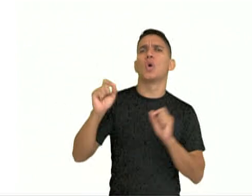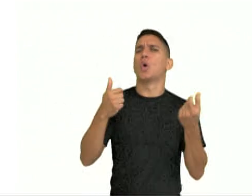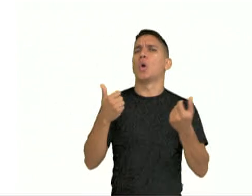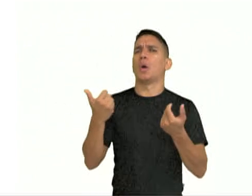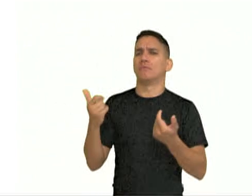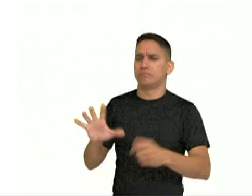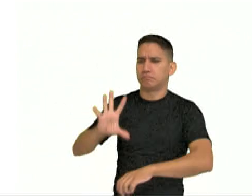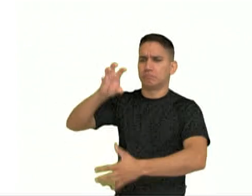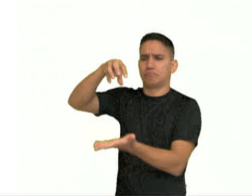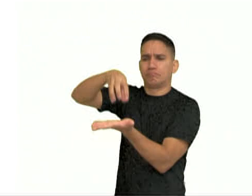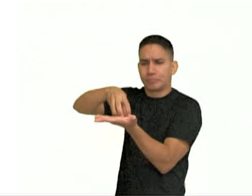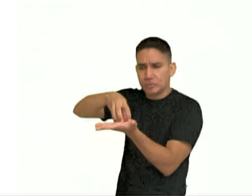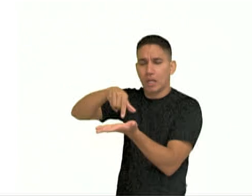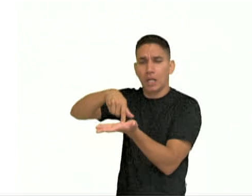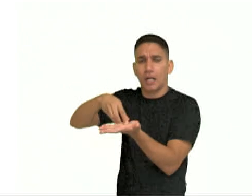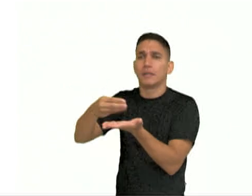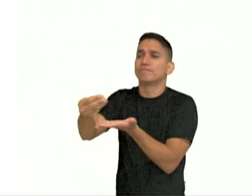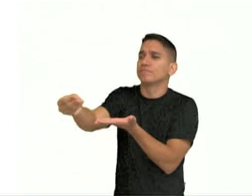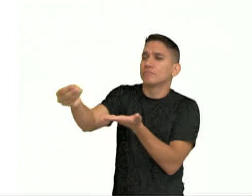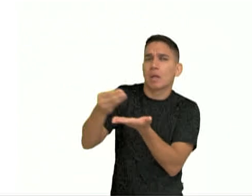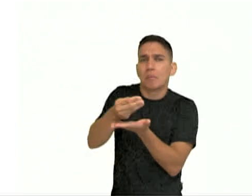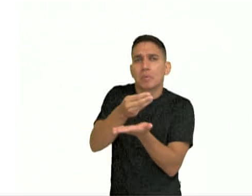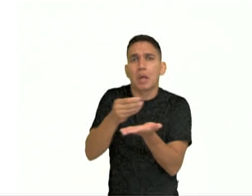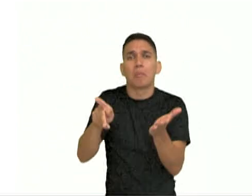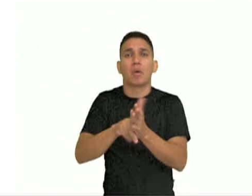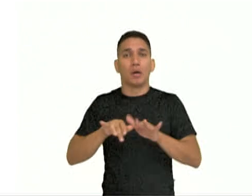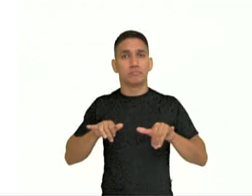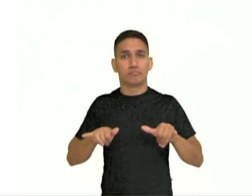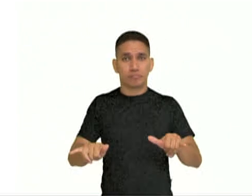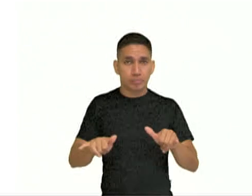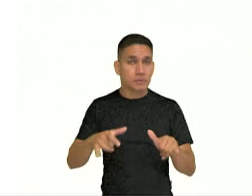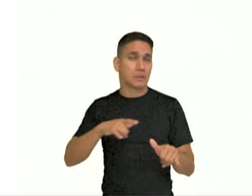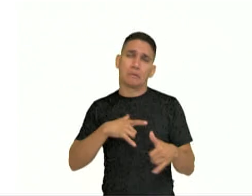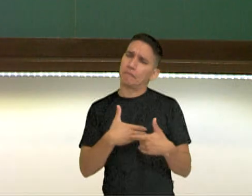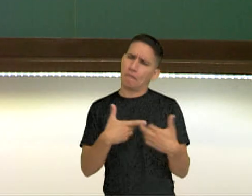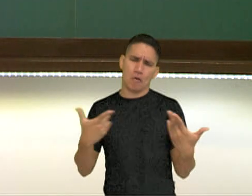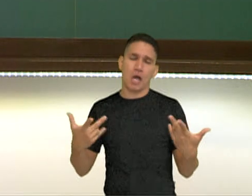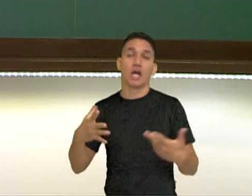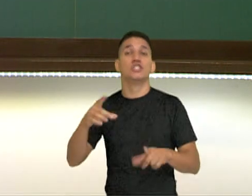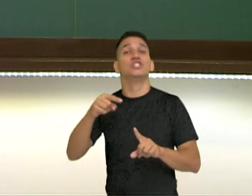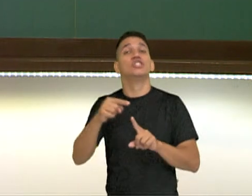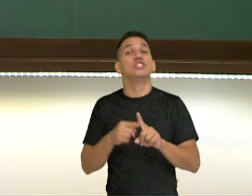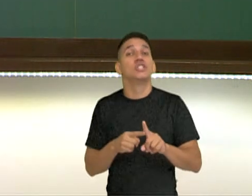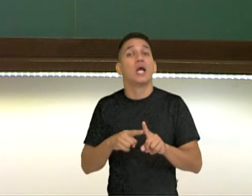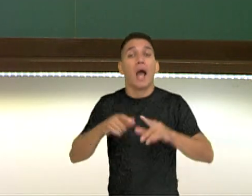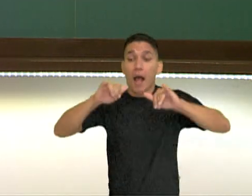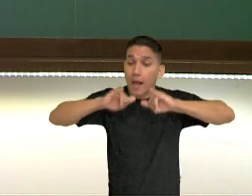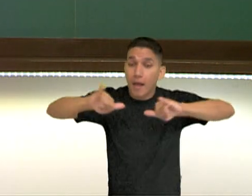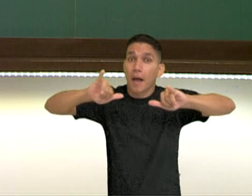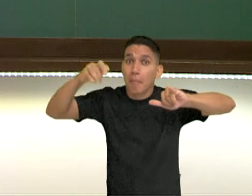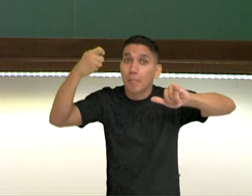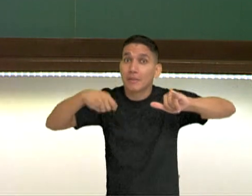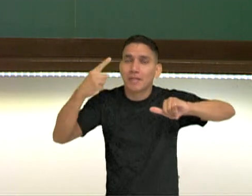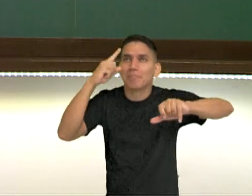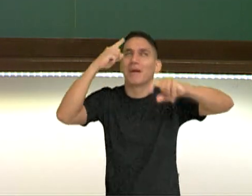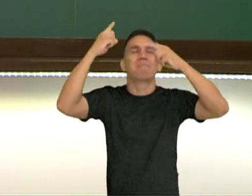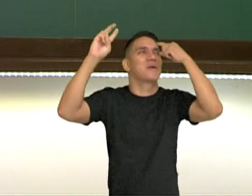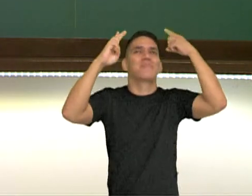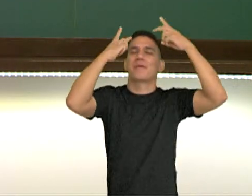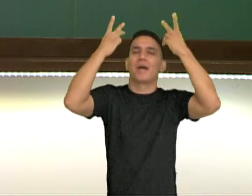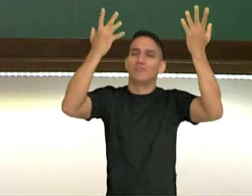estande para degustação, no supermercado, por exemplo, a propaganda tem que ser bem envolvente, tem que ser criativa, tem